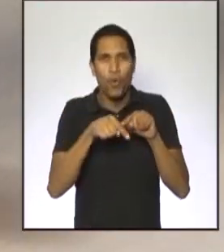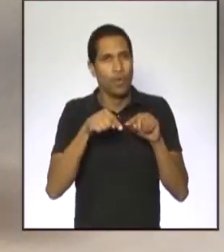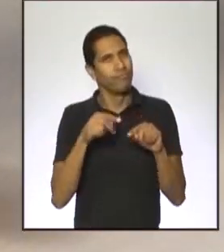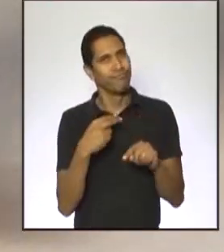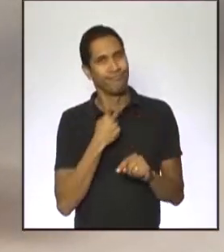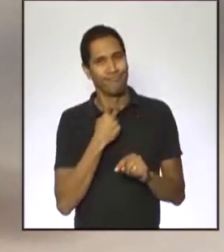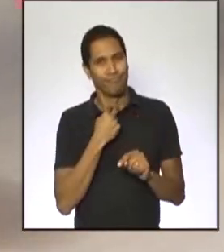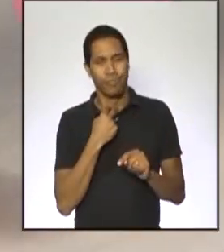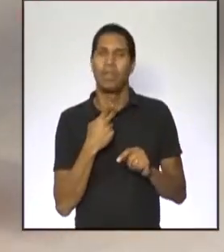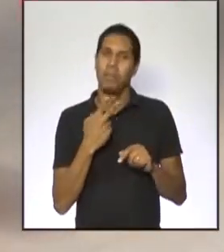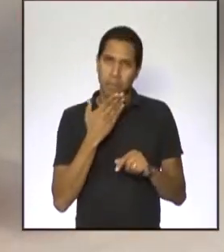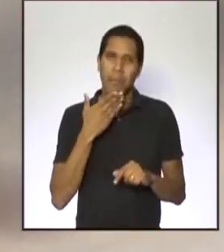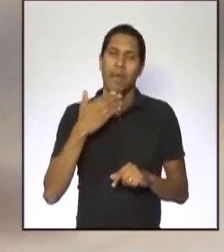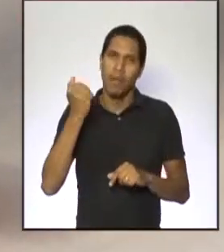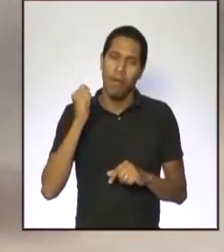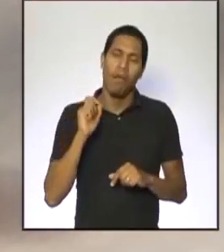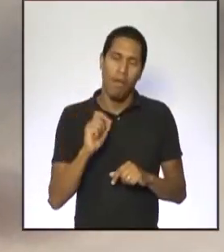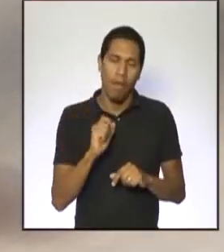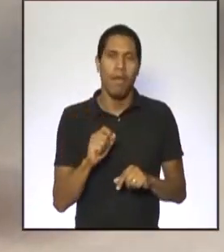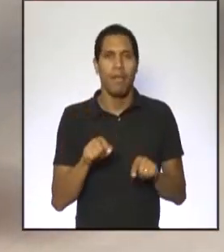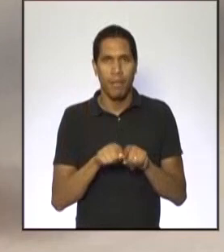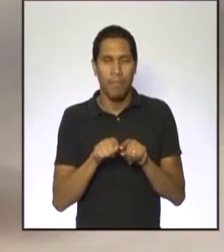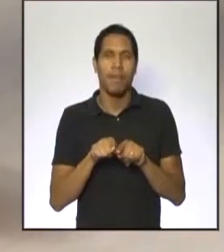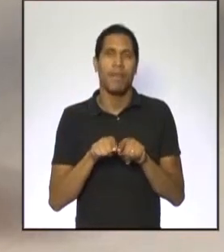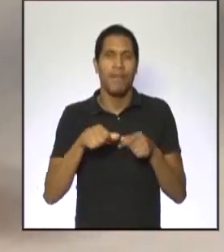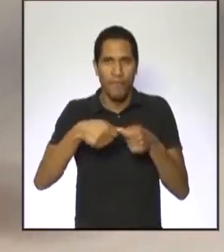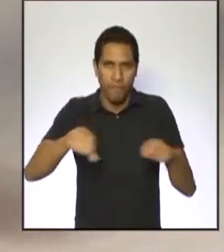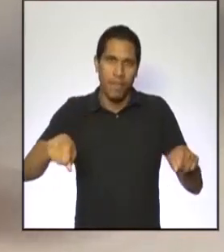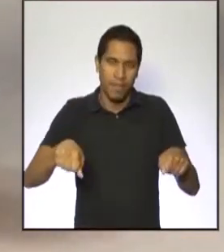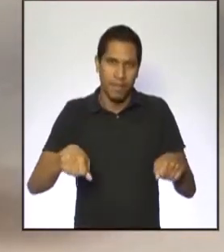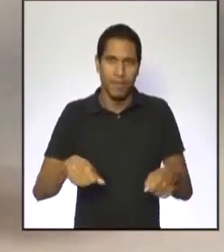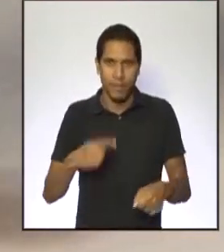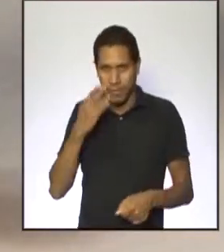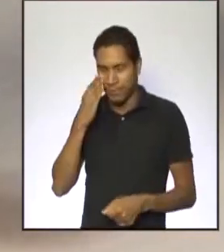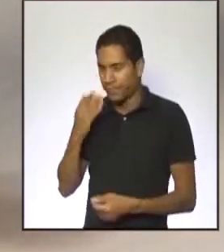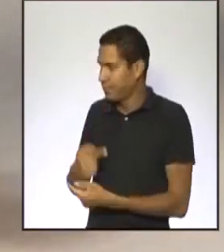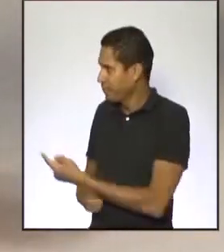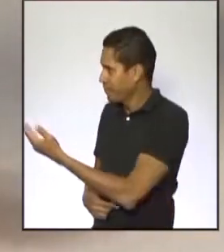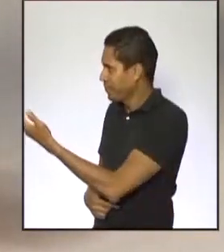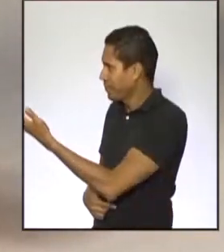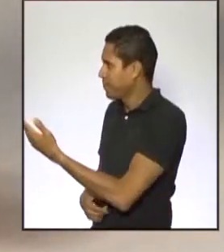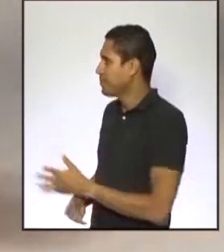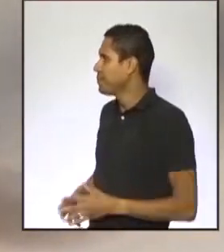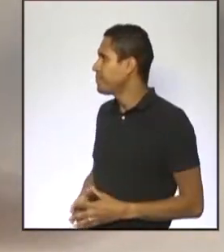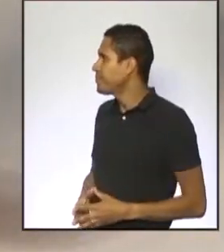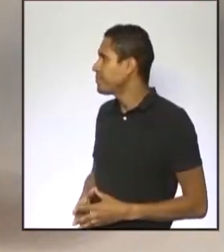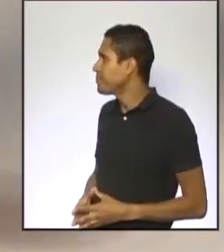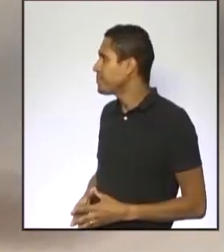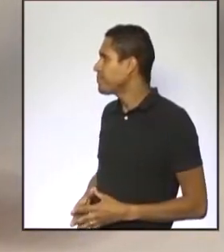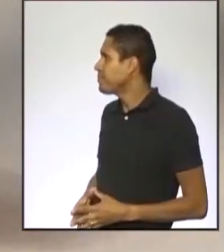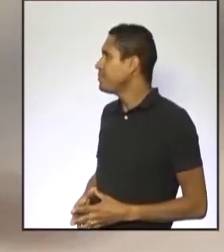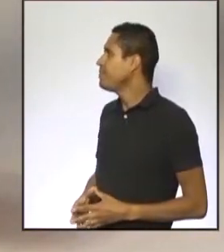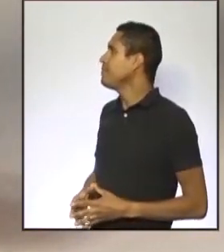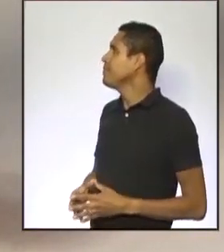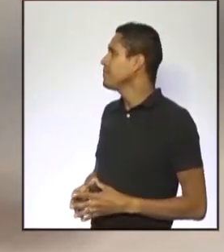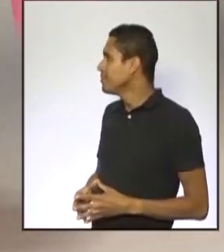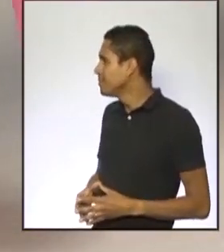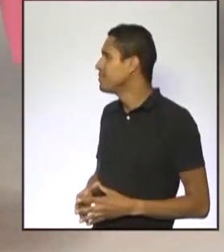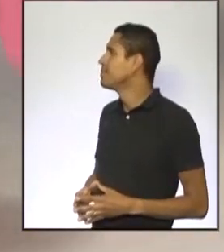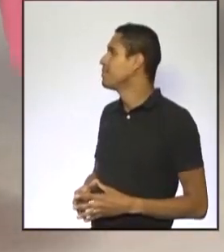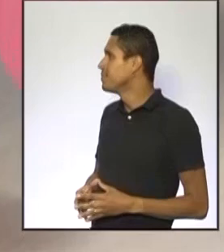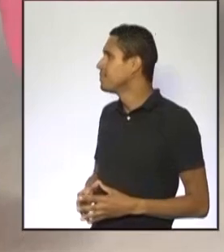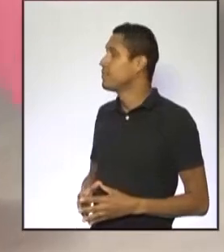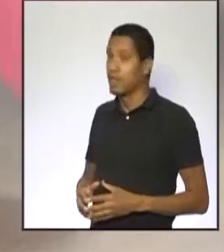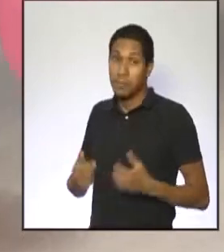Então, vamos colocar uma fitinha aqui para que prenda o nosso canudo, mas que não amasse, para que a gente possa, então,